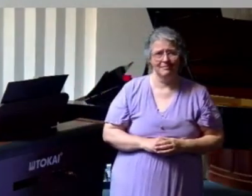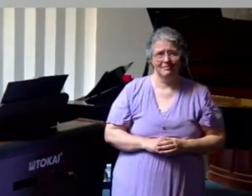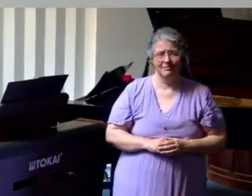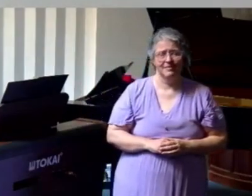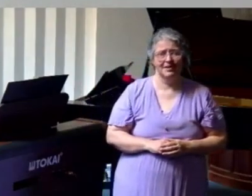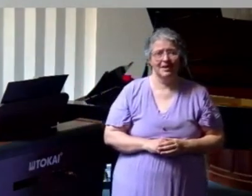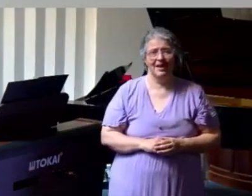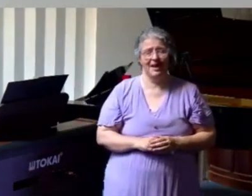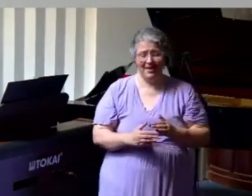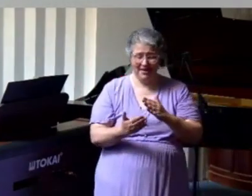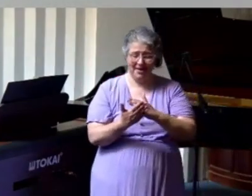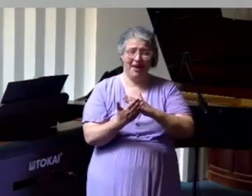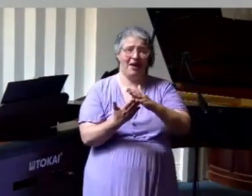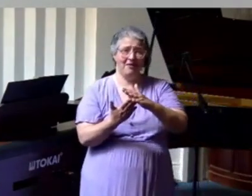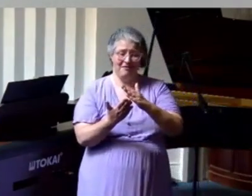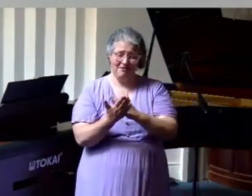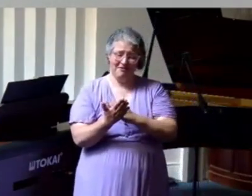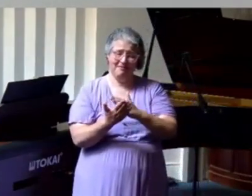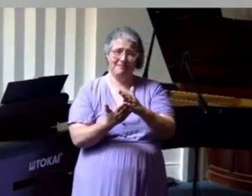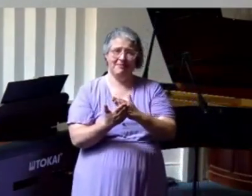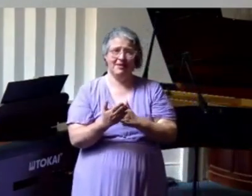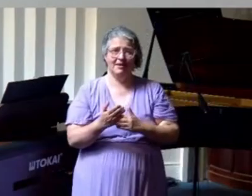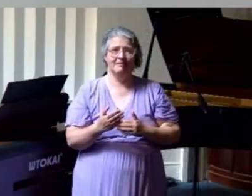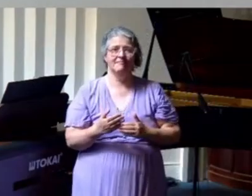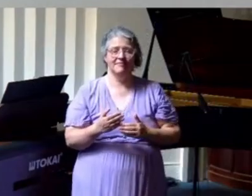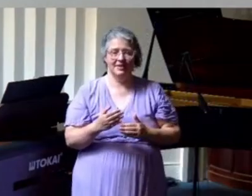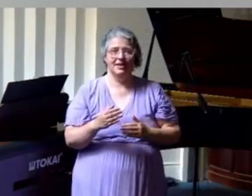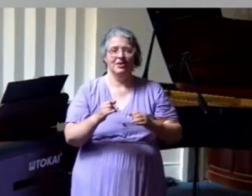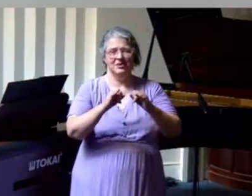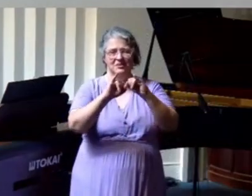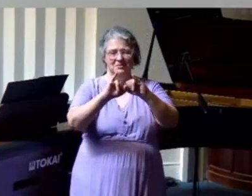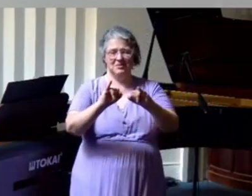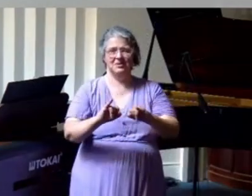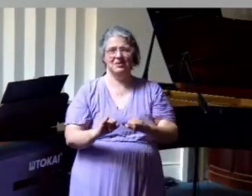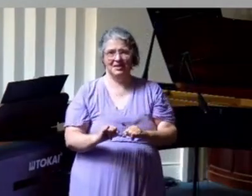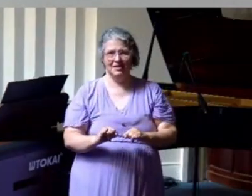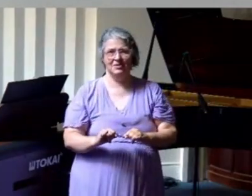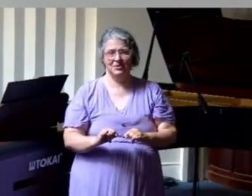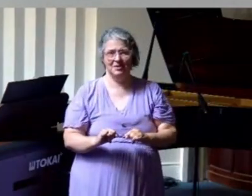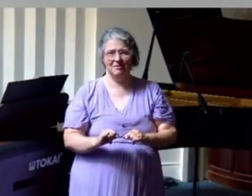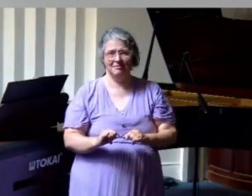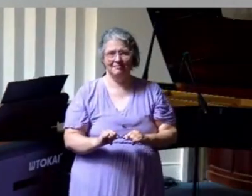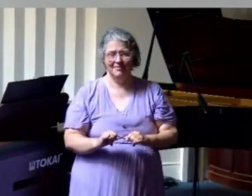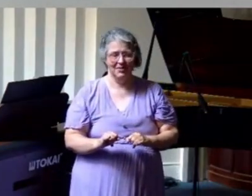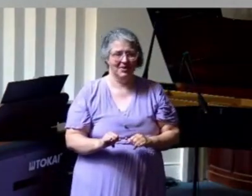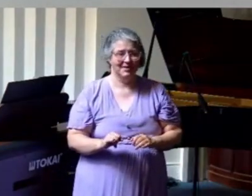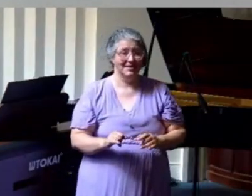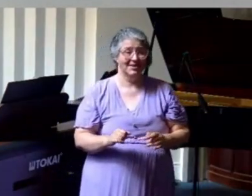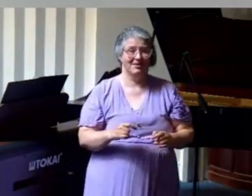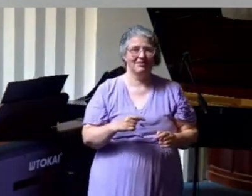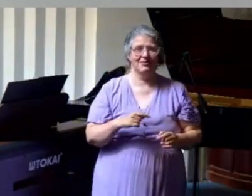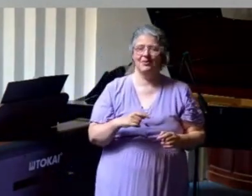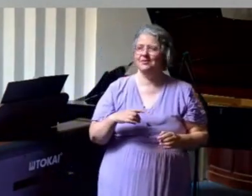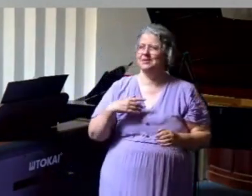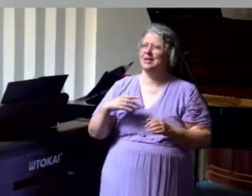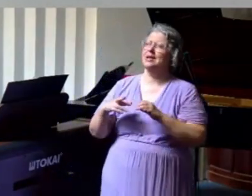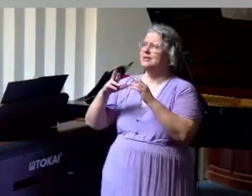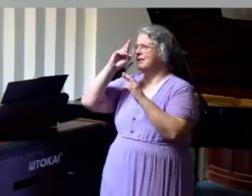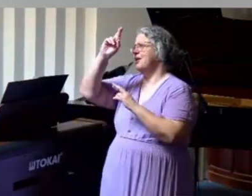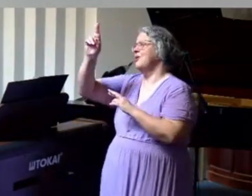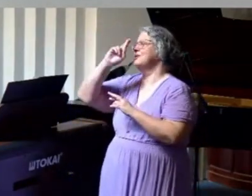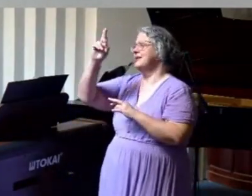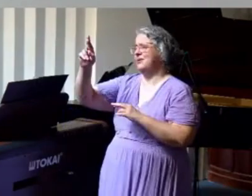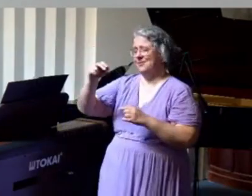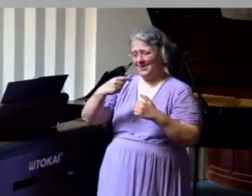em Deus, mas não larga os seus ídolos, Deus percebe que lá dentro do coração a idolatria ainda